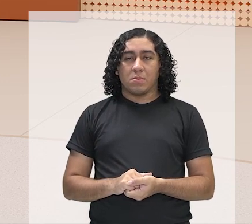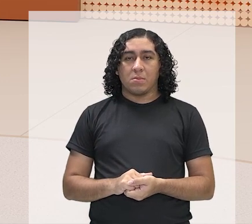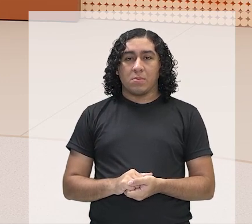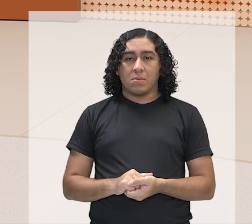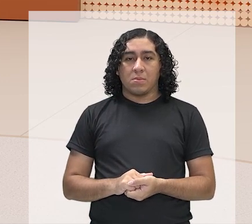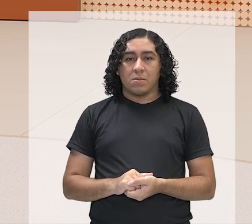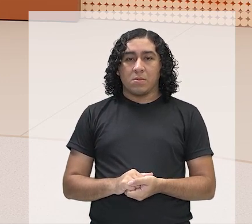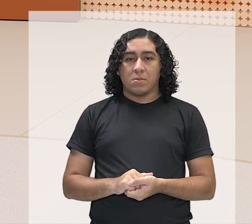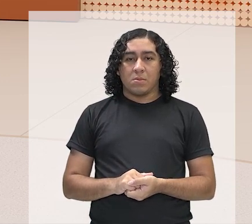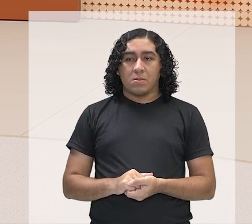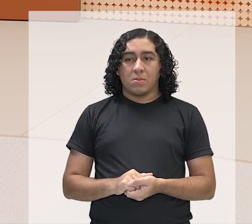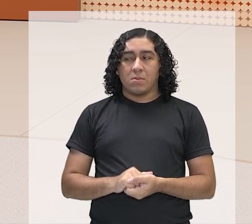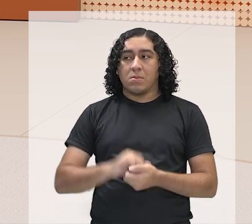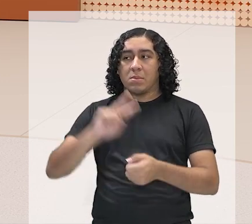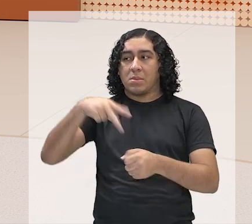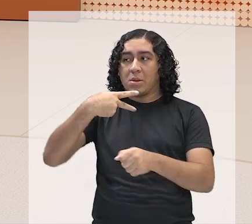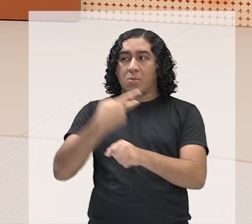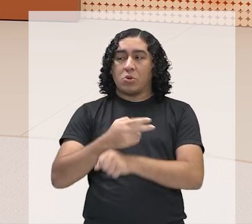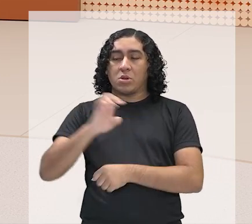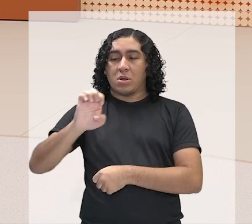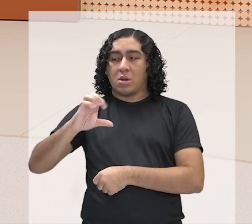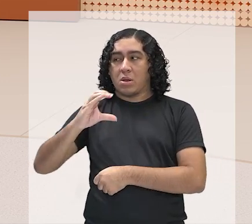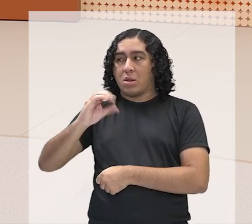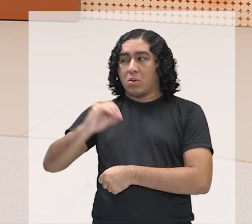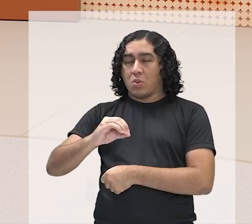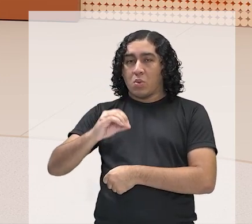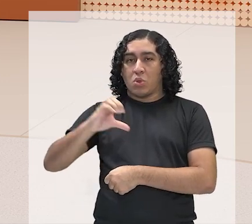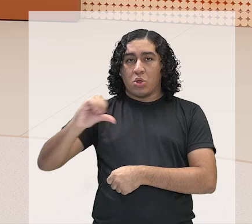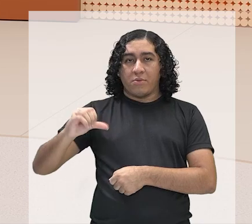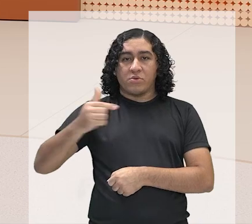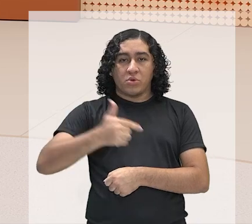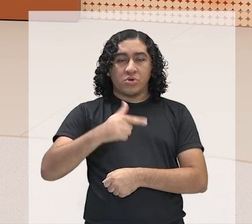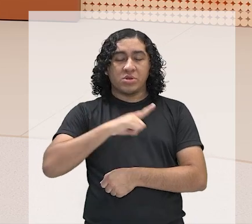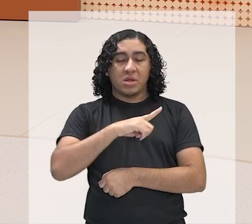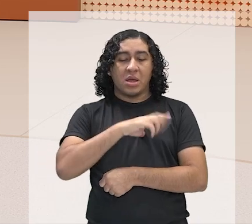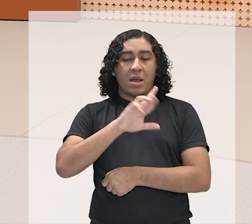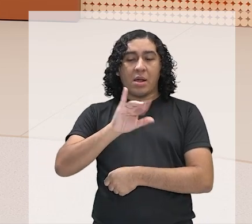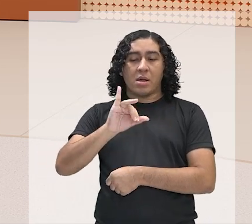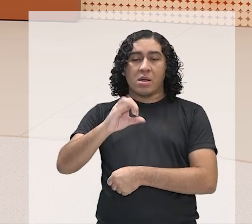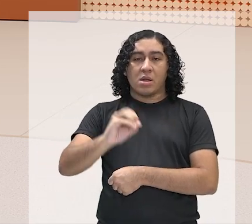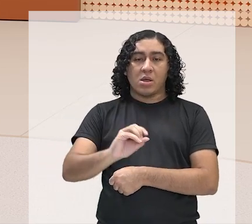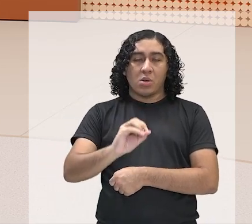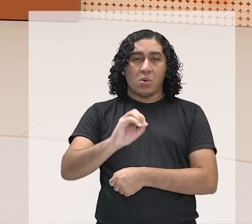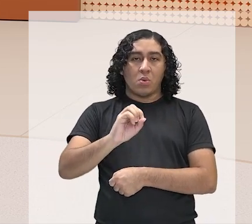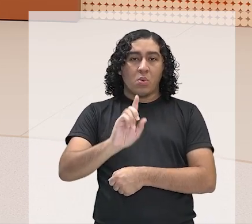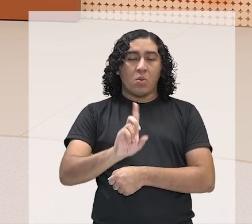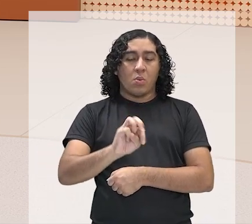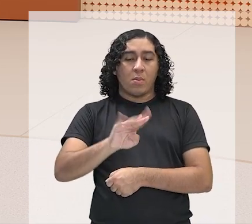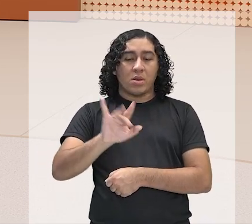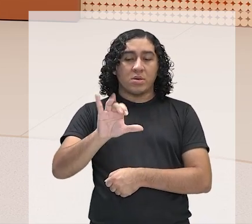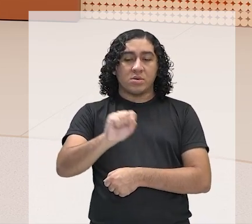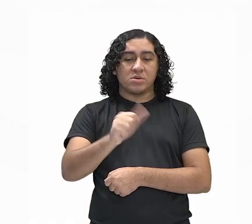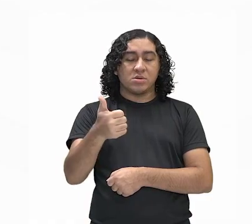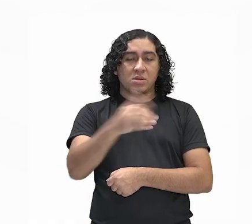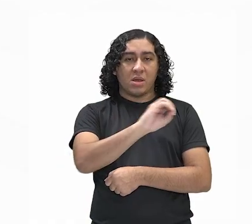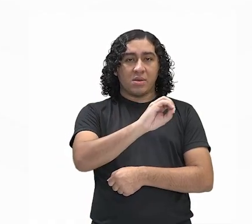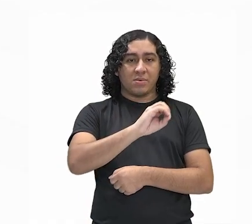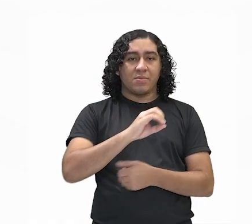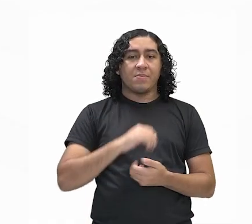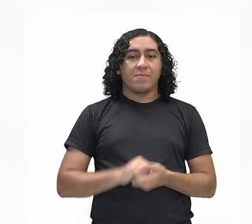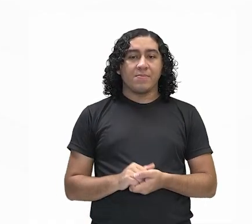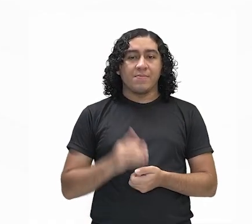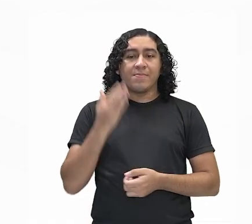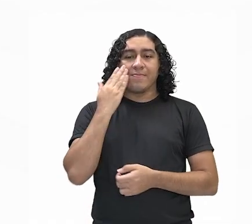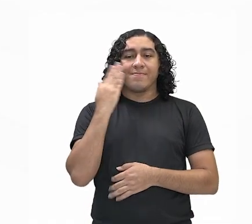depois da Eco 92, a gente vai ter a Rio+10, que a gente vai analisar um pouco sobre as suas características. Acompanhem